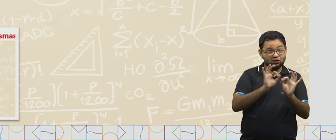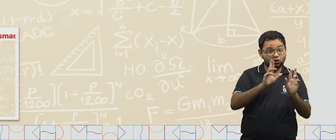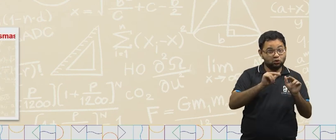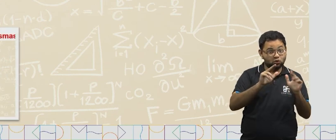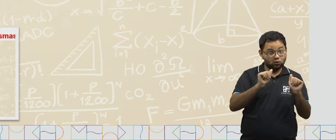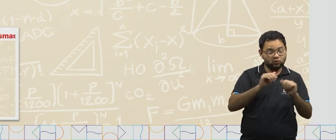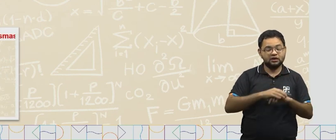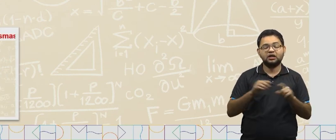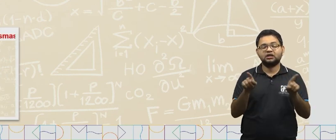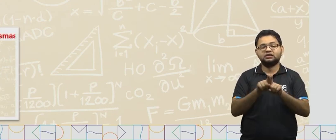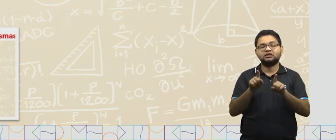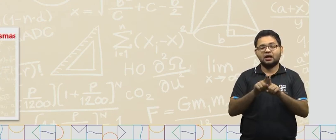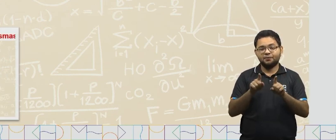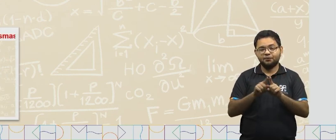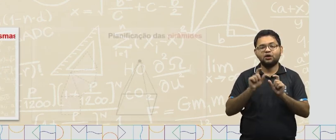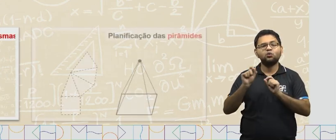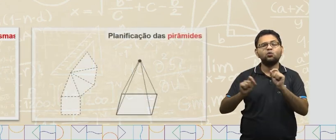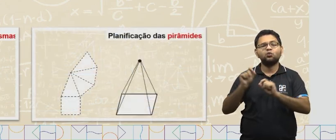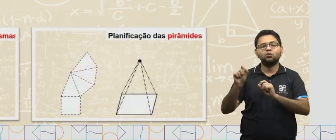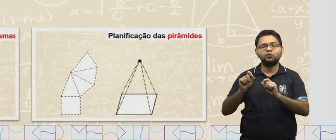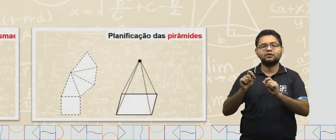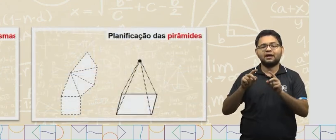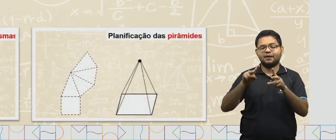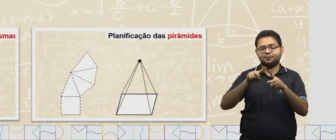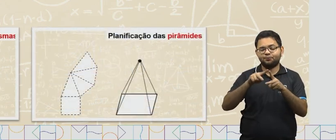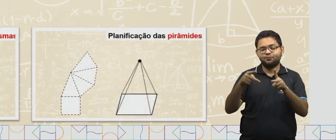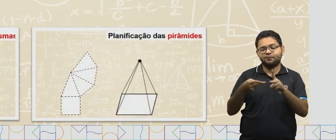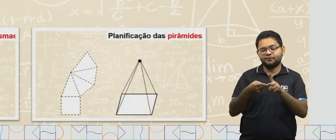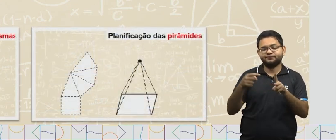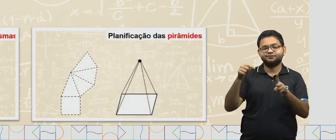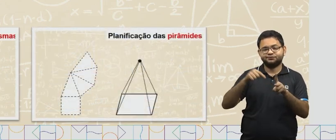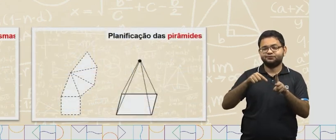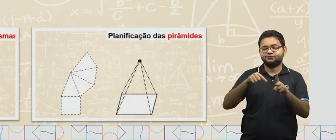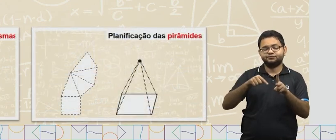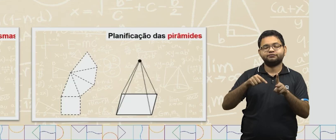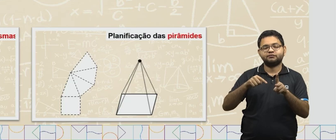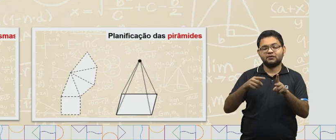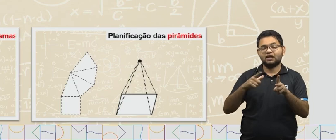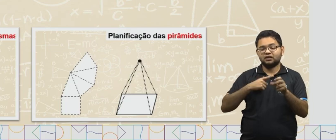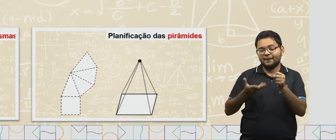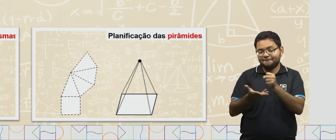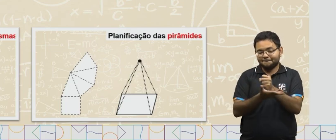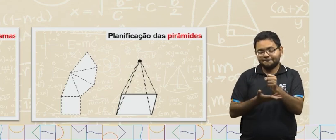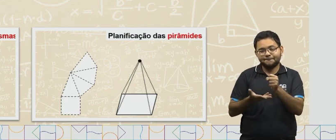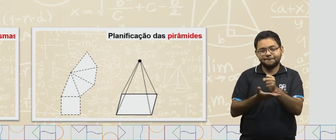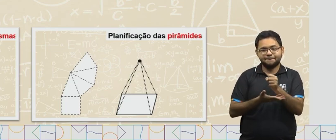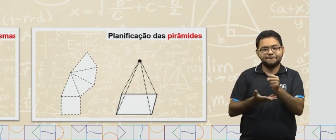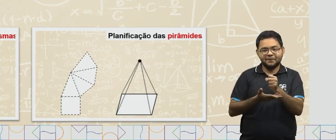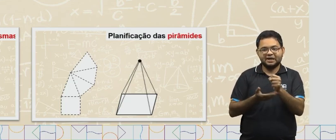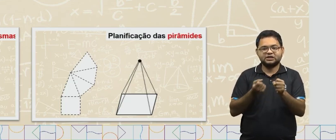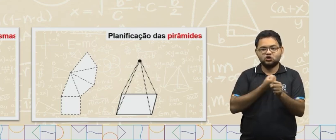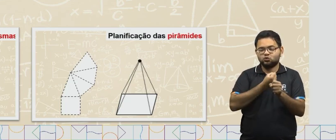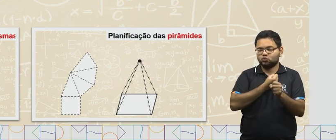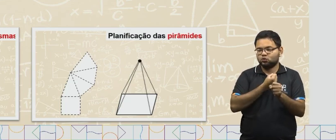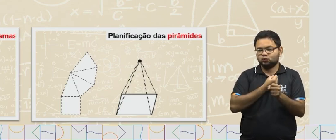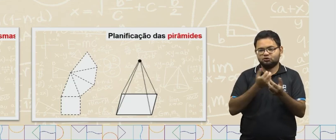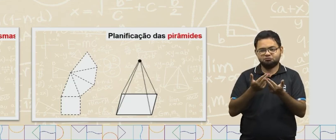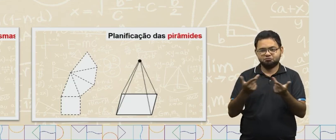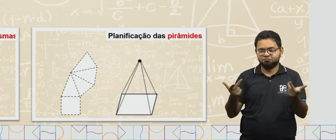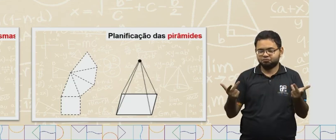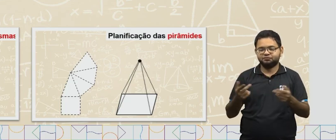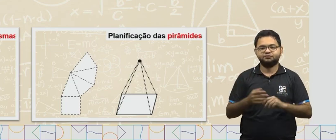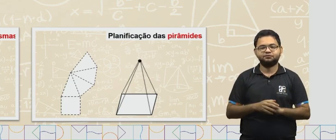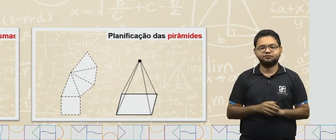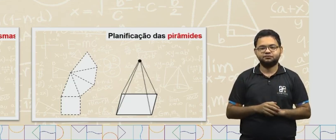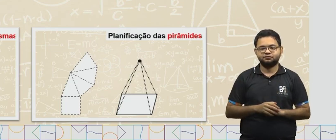o conceito de pirâmide. Elas são poliedros com base poligonal, com ligação